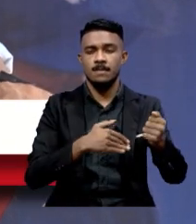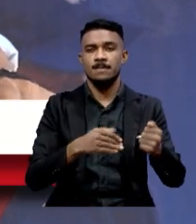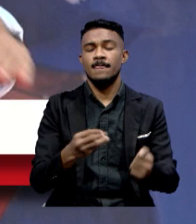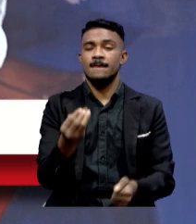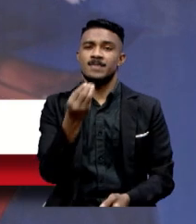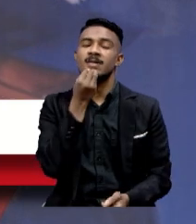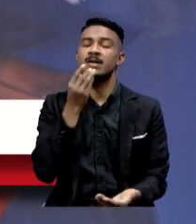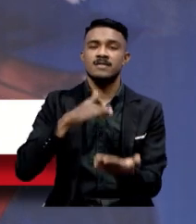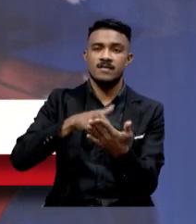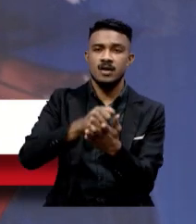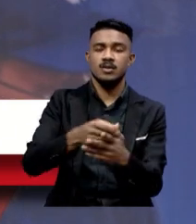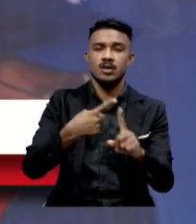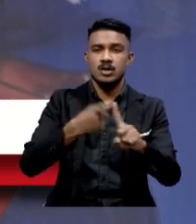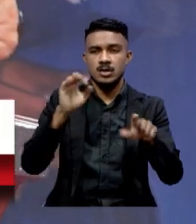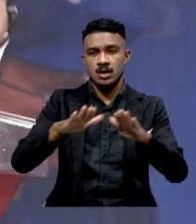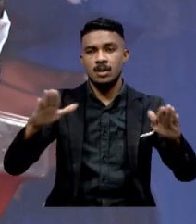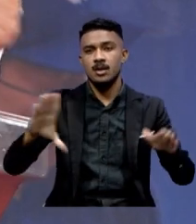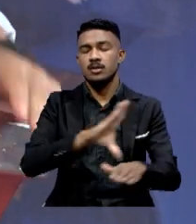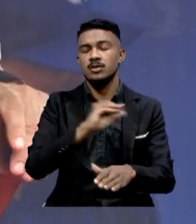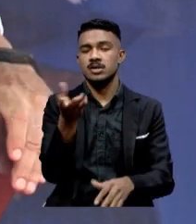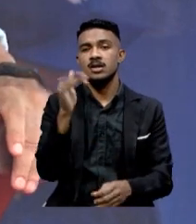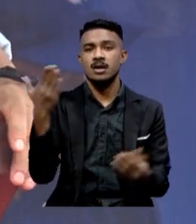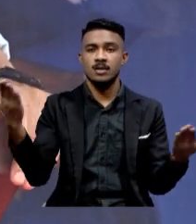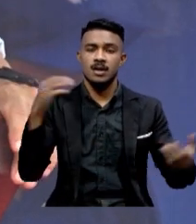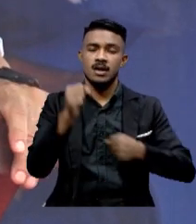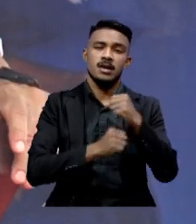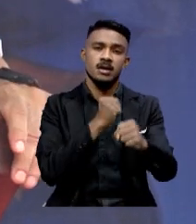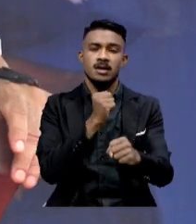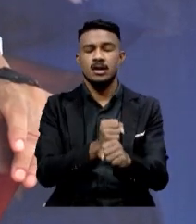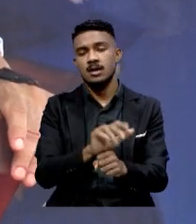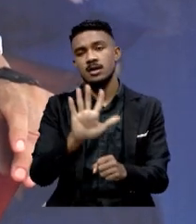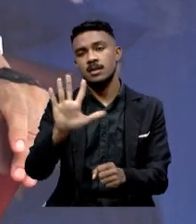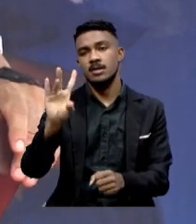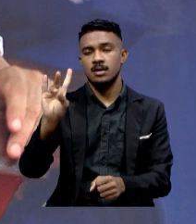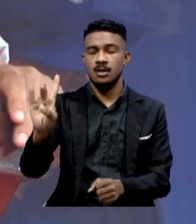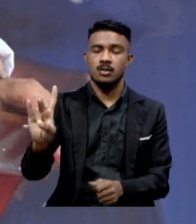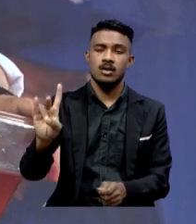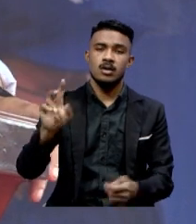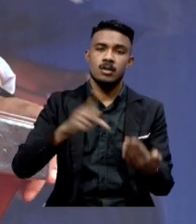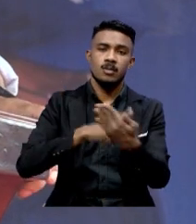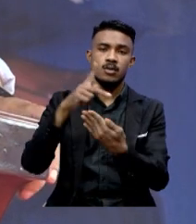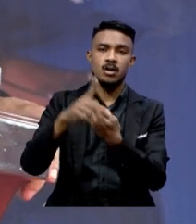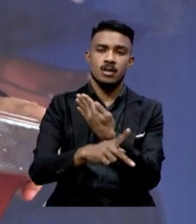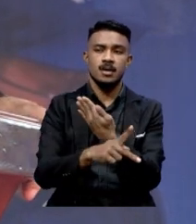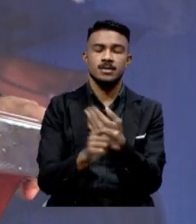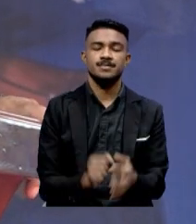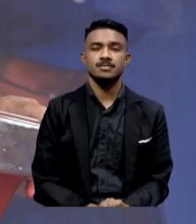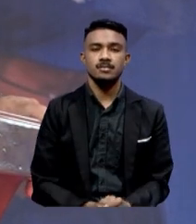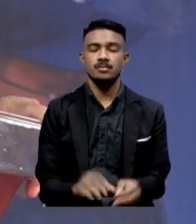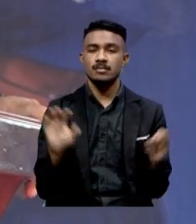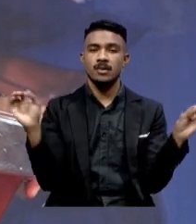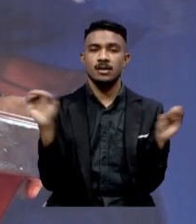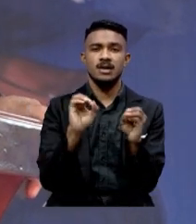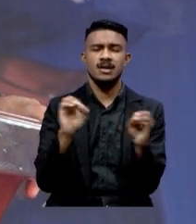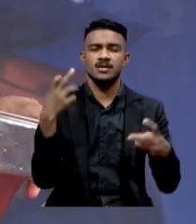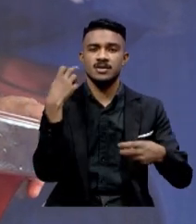subnutrição, o sicoso coan tosirabe tinan lima tinan hito. Programa ne. La os